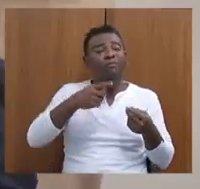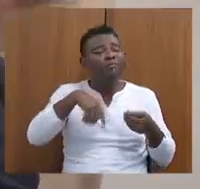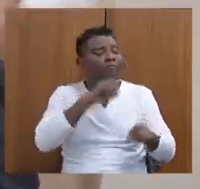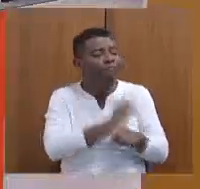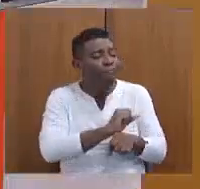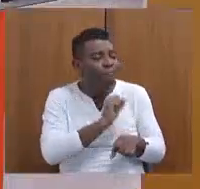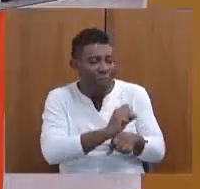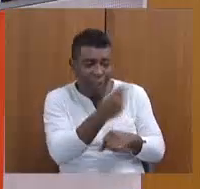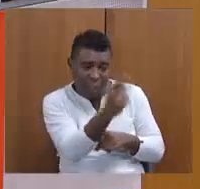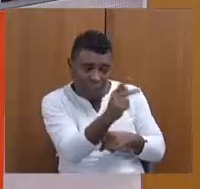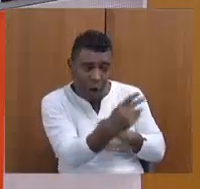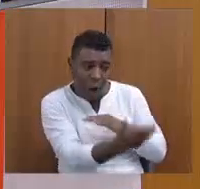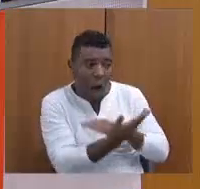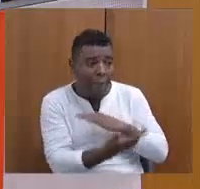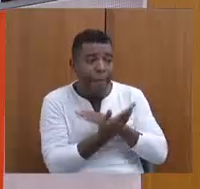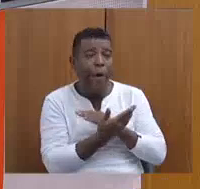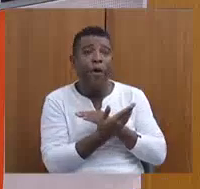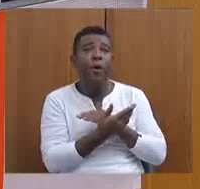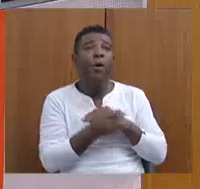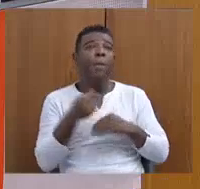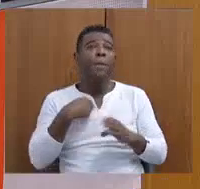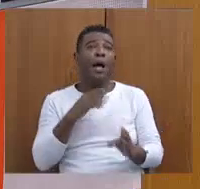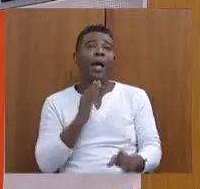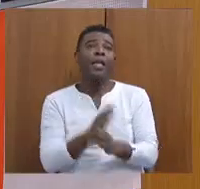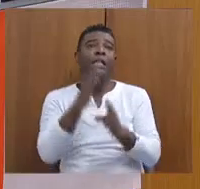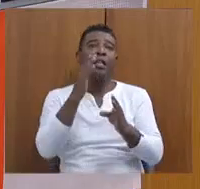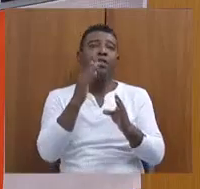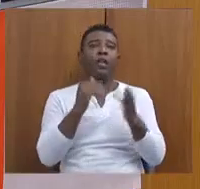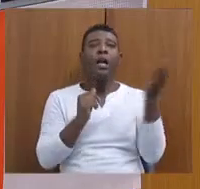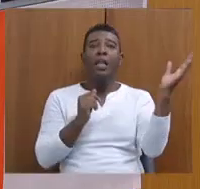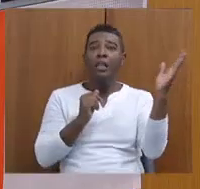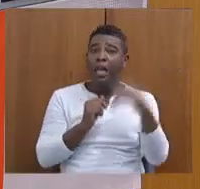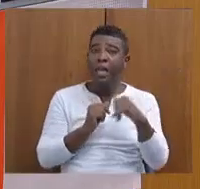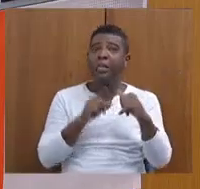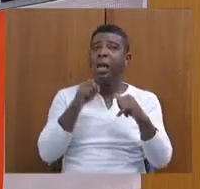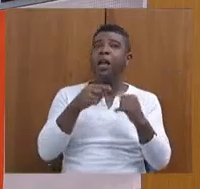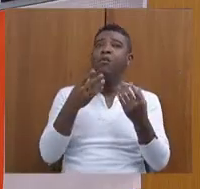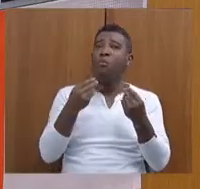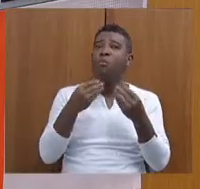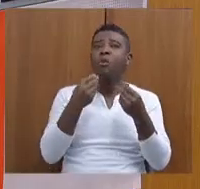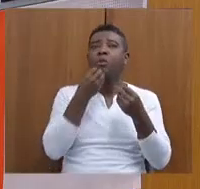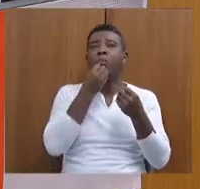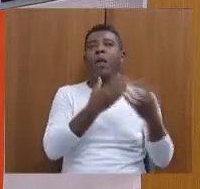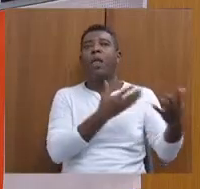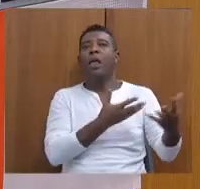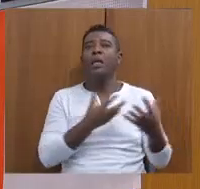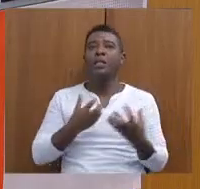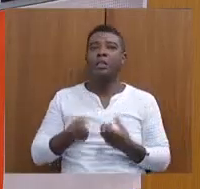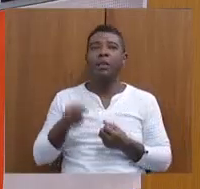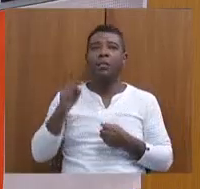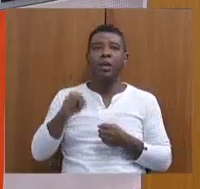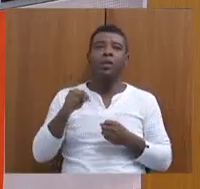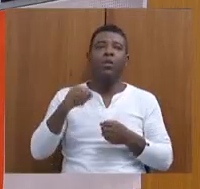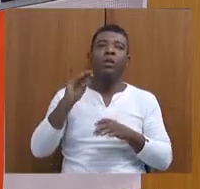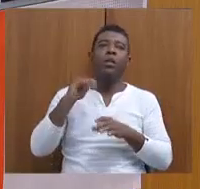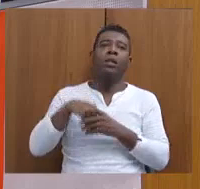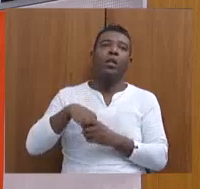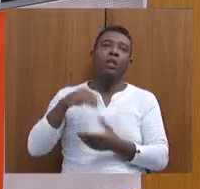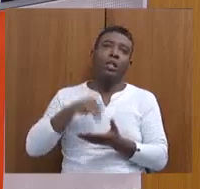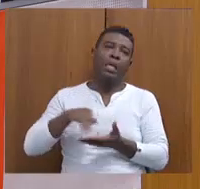indicar nos trazer identificar esses polos trazer será muito bem recebido na secretarias econômico